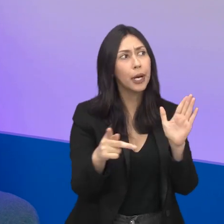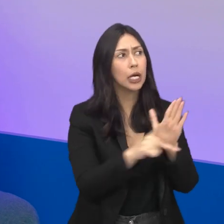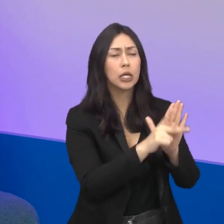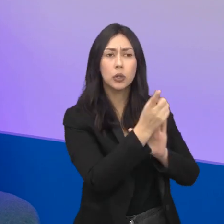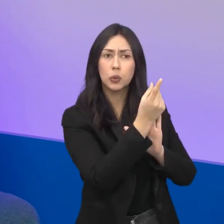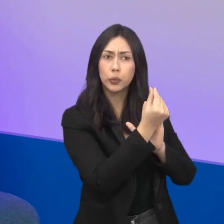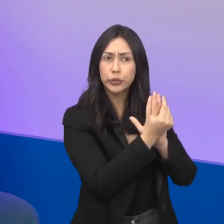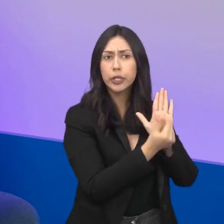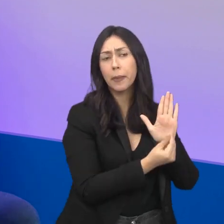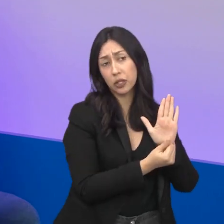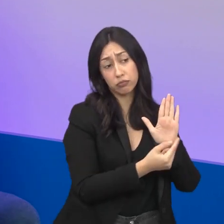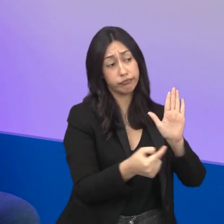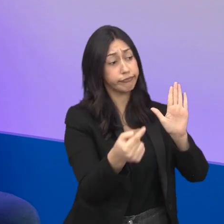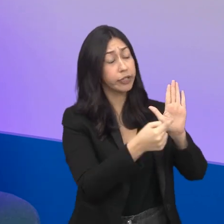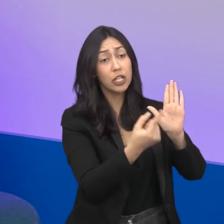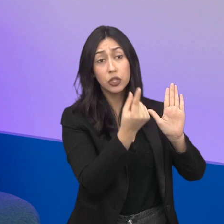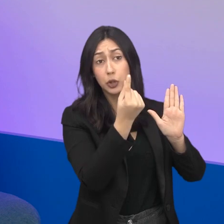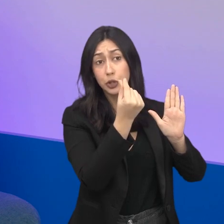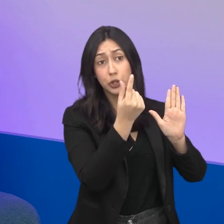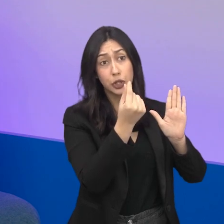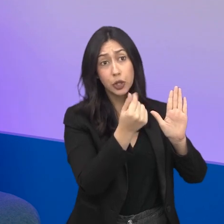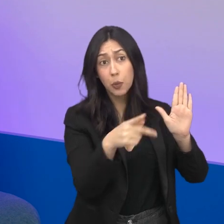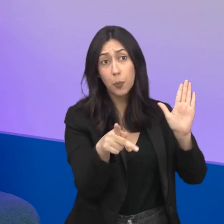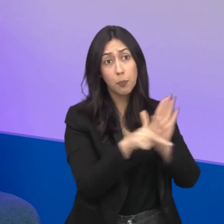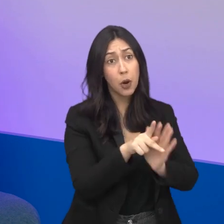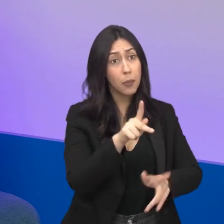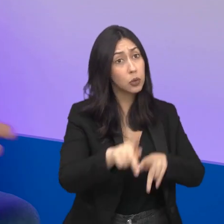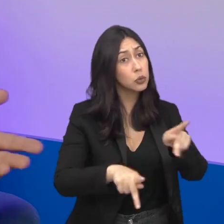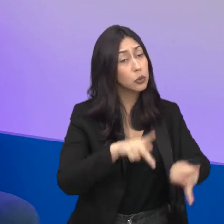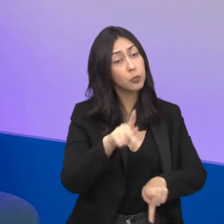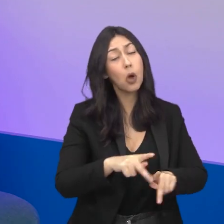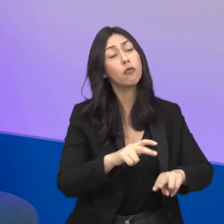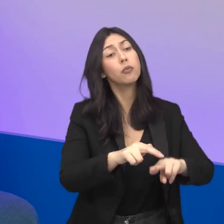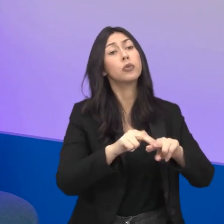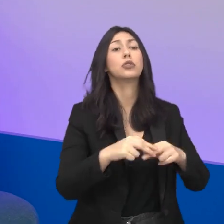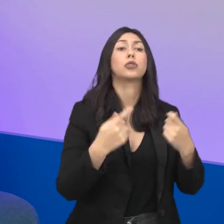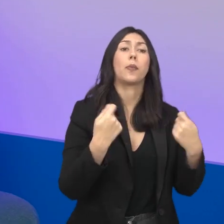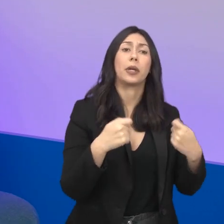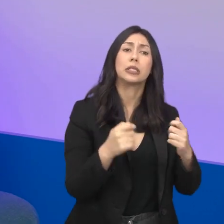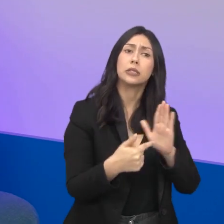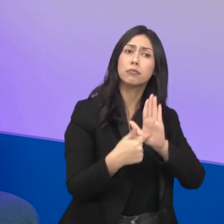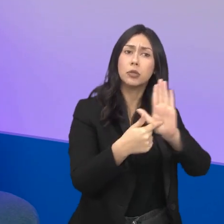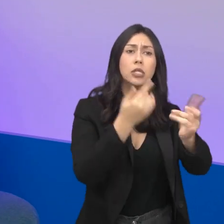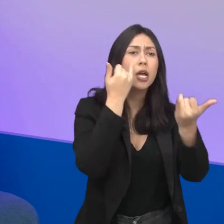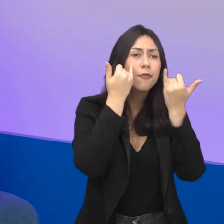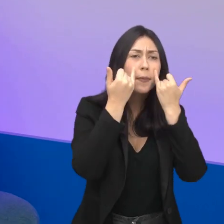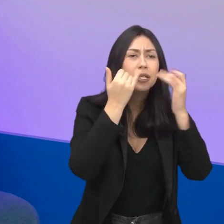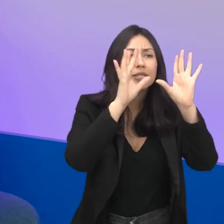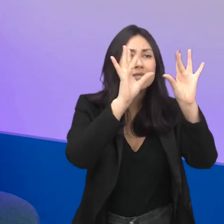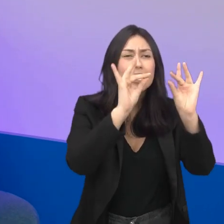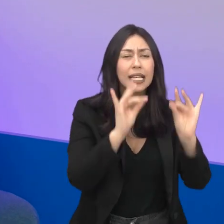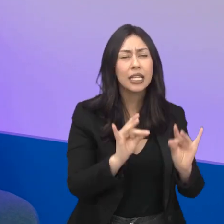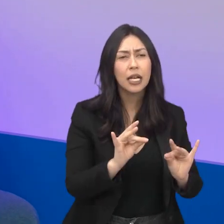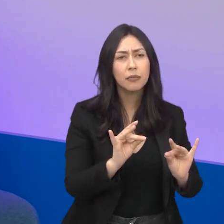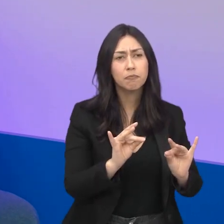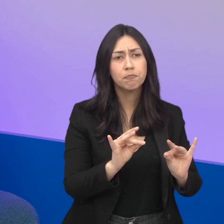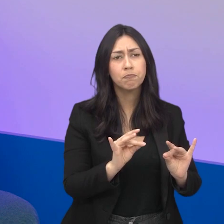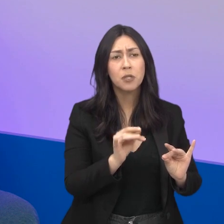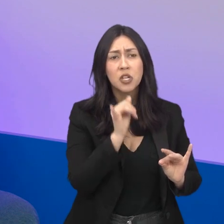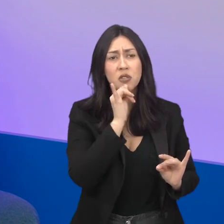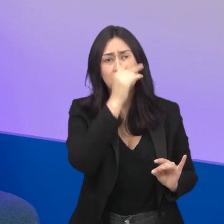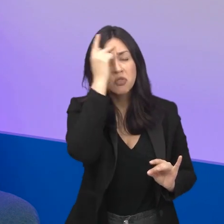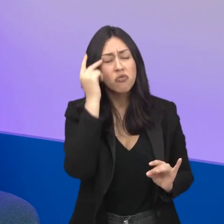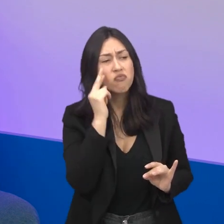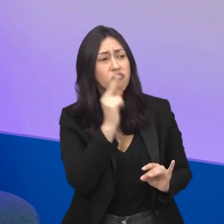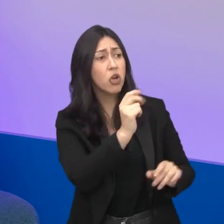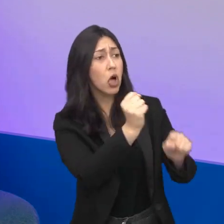orçamento. Orçamento é dinheiro público do pagador de imposto. Então, a gente tem que dar o máximo de transparência possível para que o cidadão, quando se depara com uma obra,